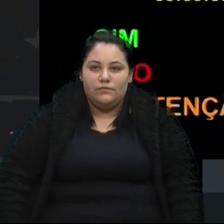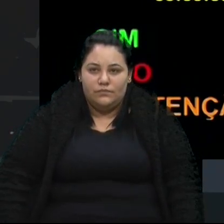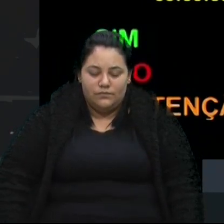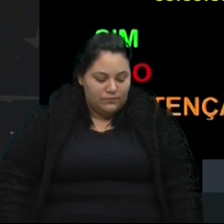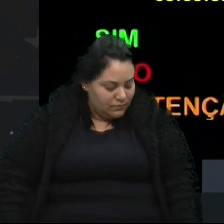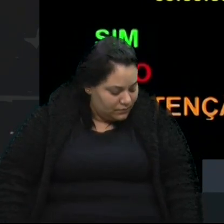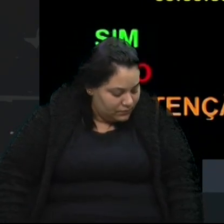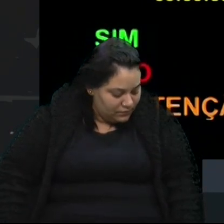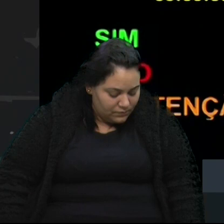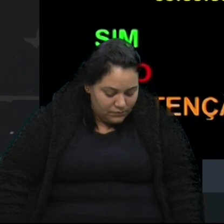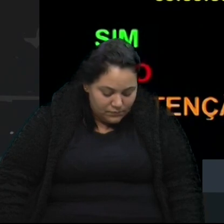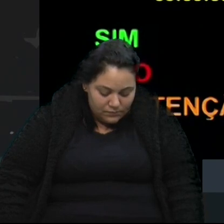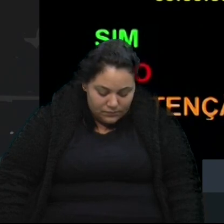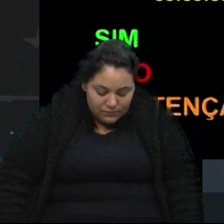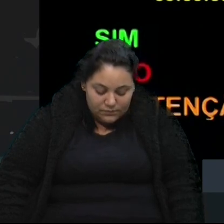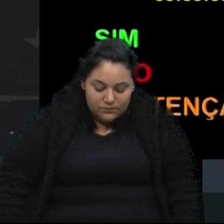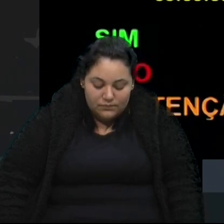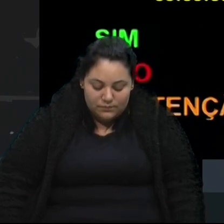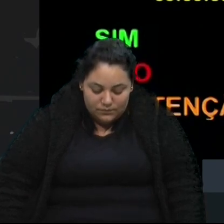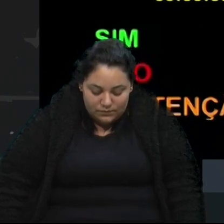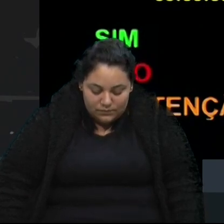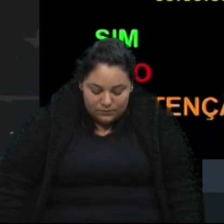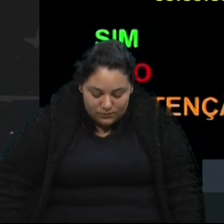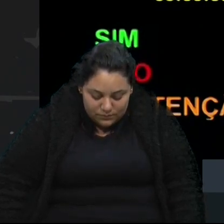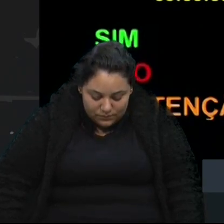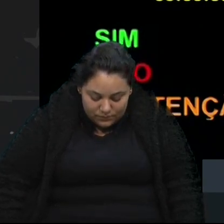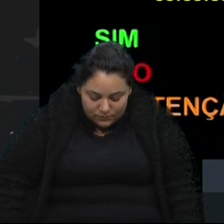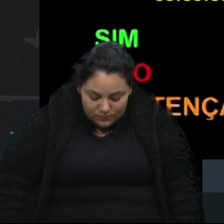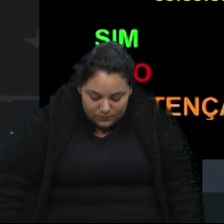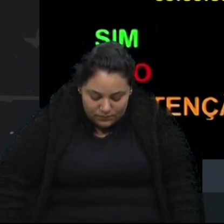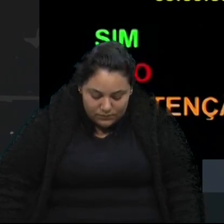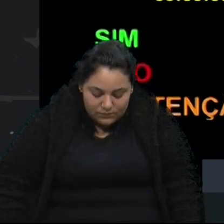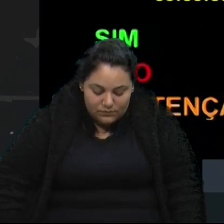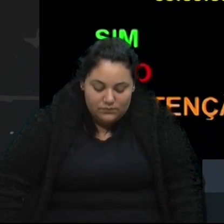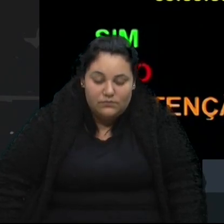Como vota Gladys Frisso? Eu voto sim.